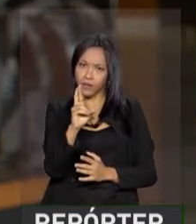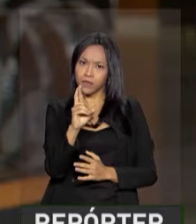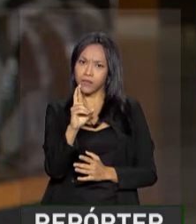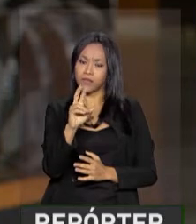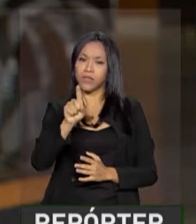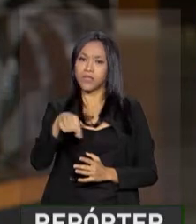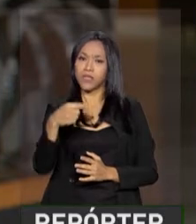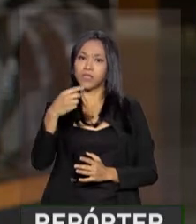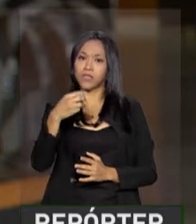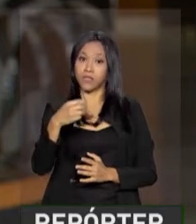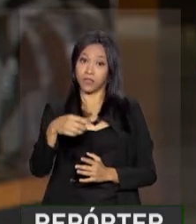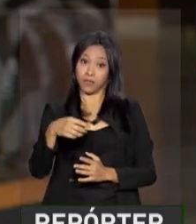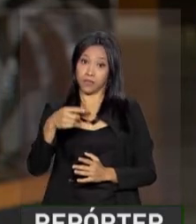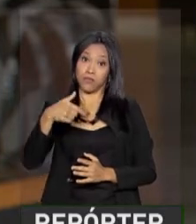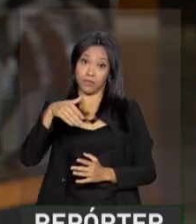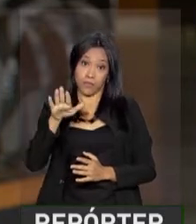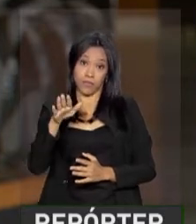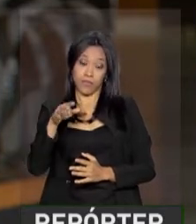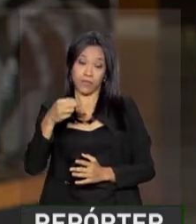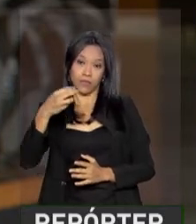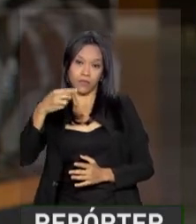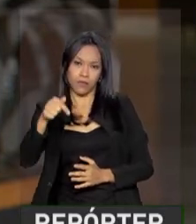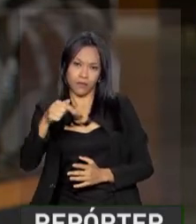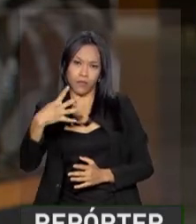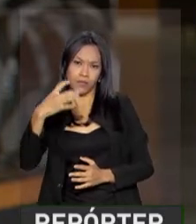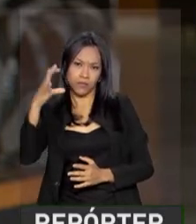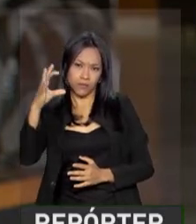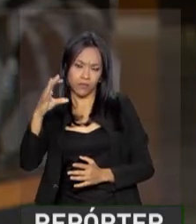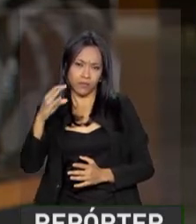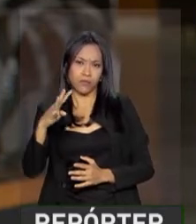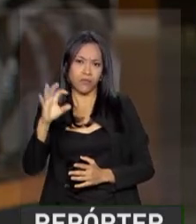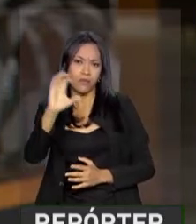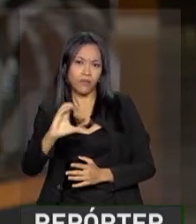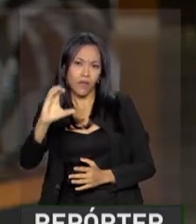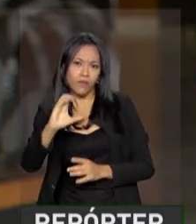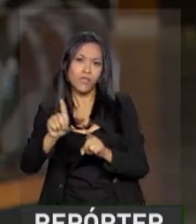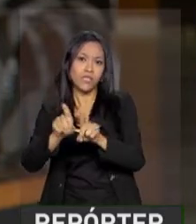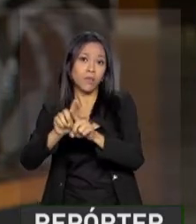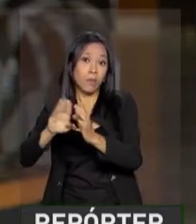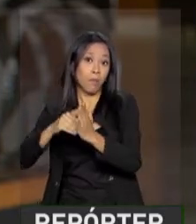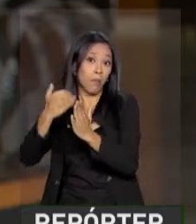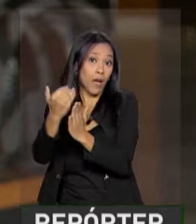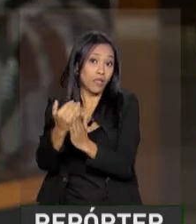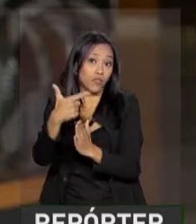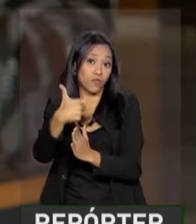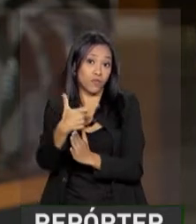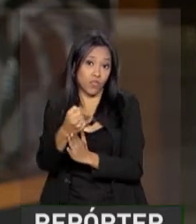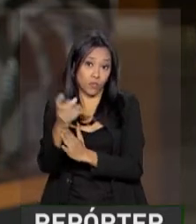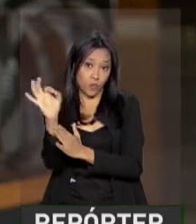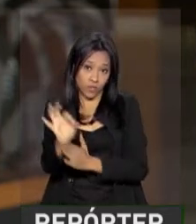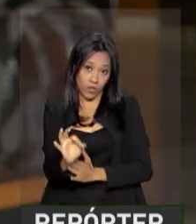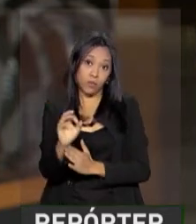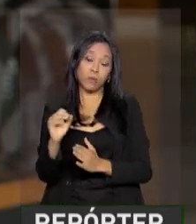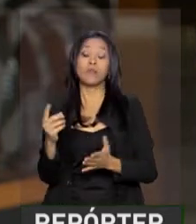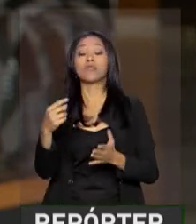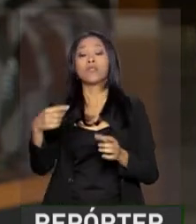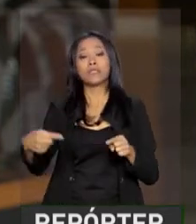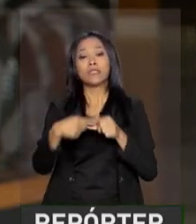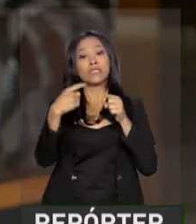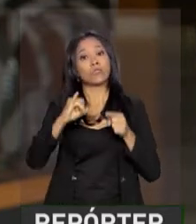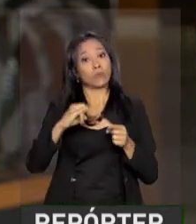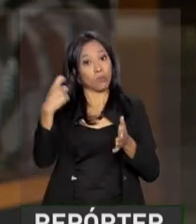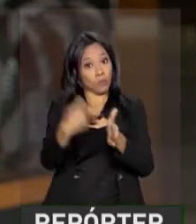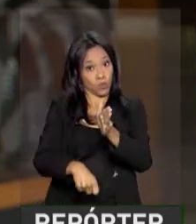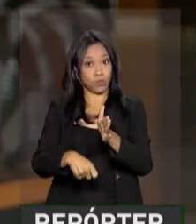centavos e máxima no valor de 20% do imposto devido entre as novidades deste ano está a